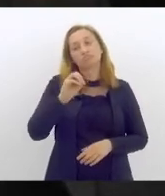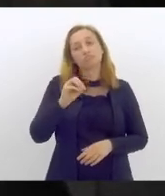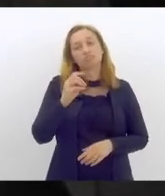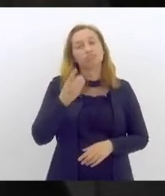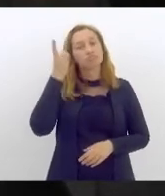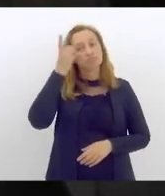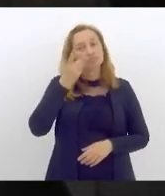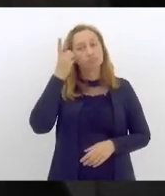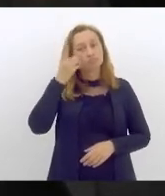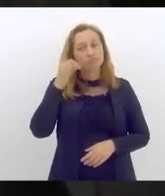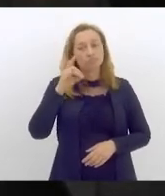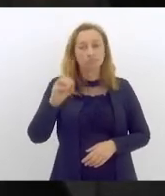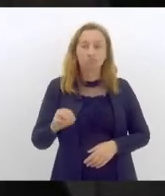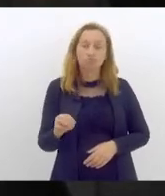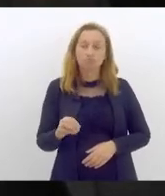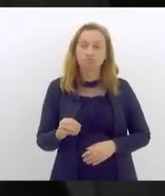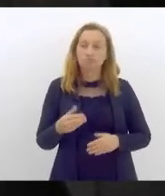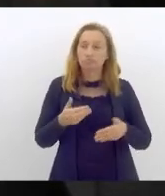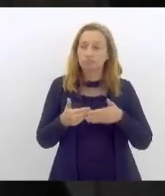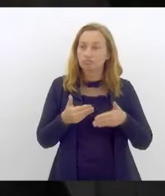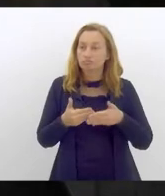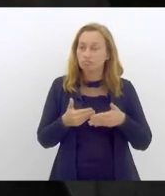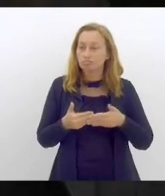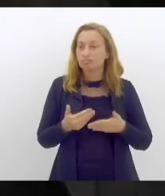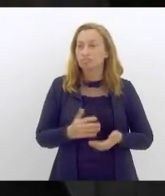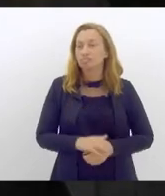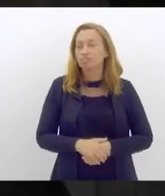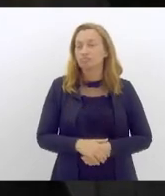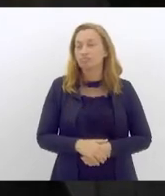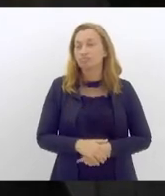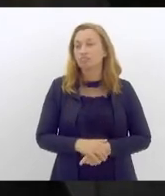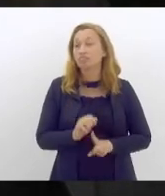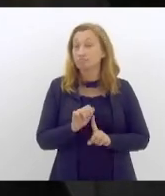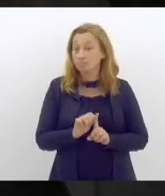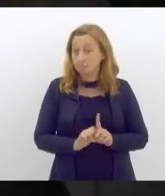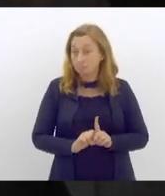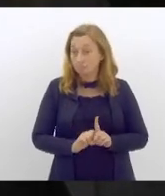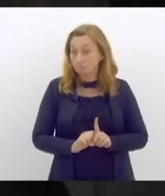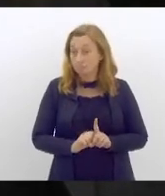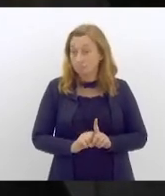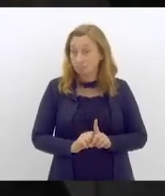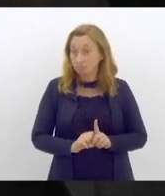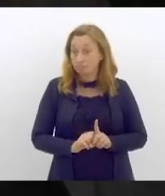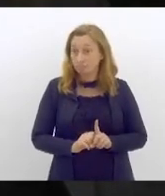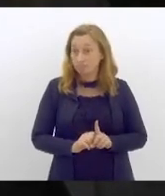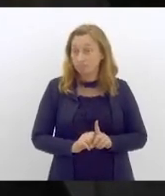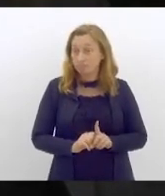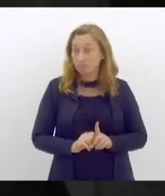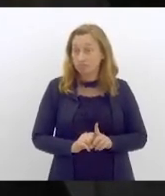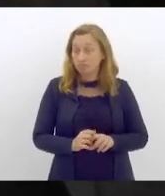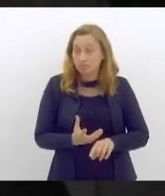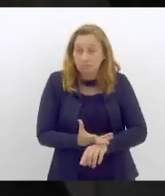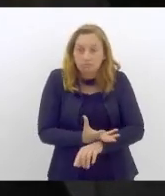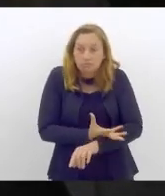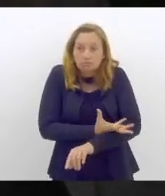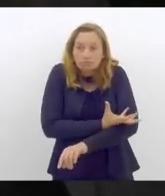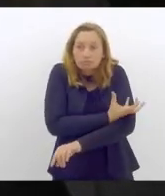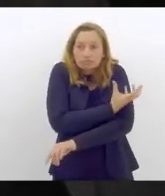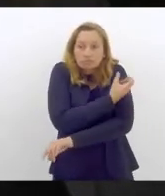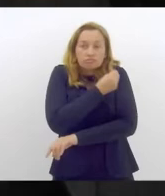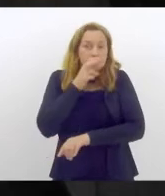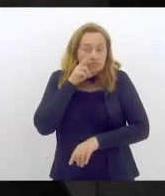Dionísio Lins se aproxima aliás vai ser um mês de intensas emoções